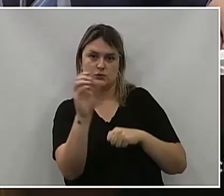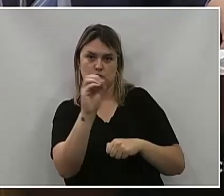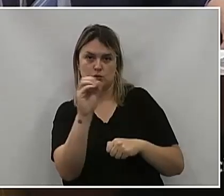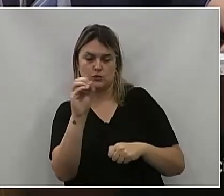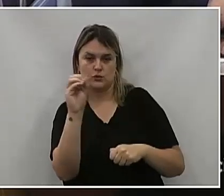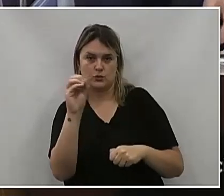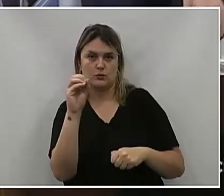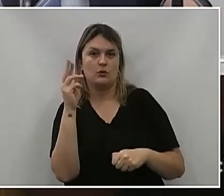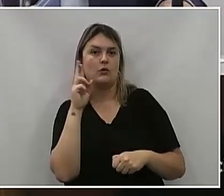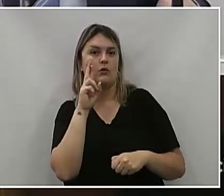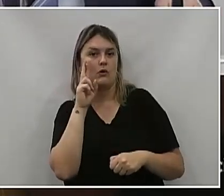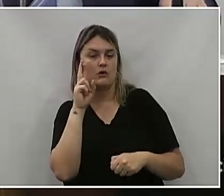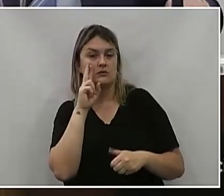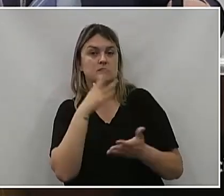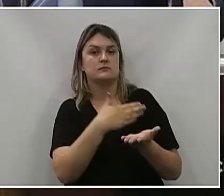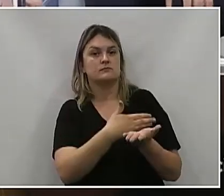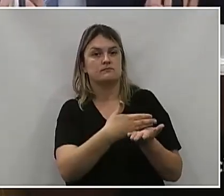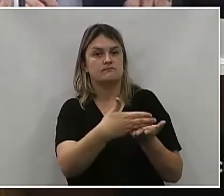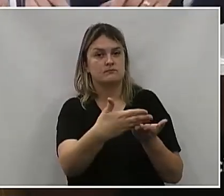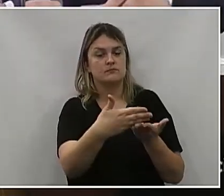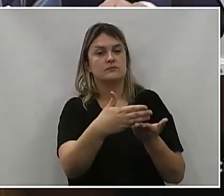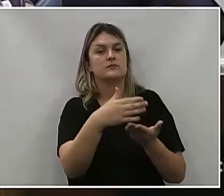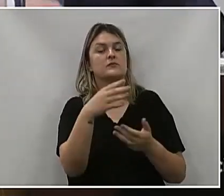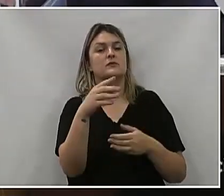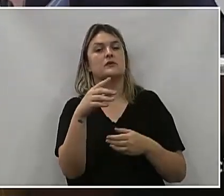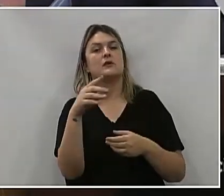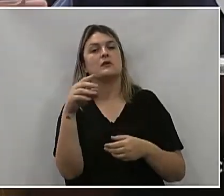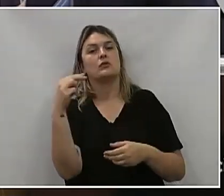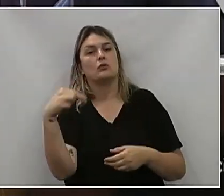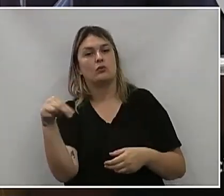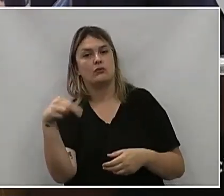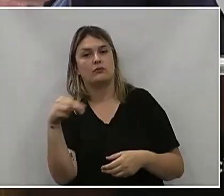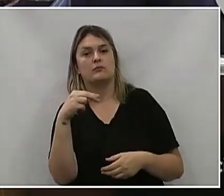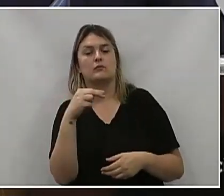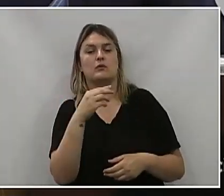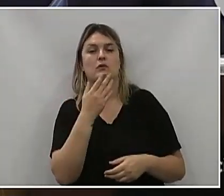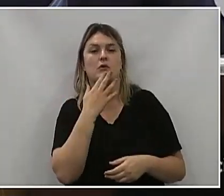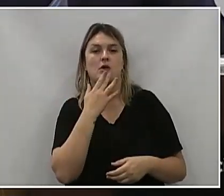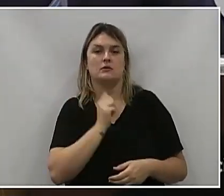do Novembro Azul, às 19 horas, na Paróquia São Basílio Magno.